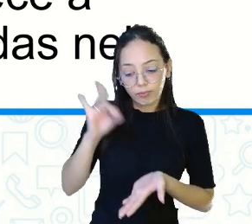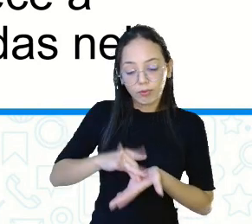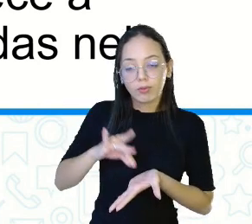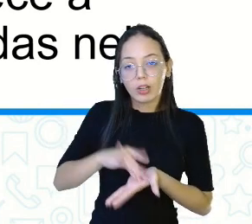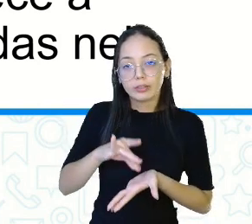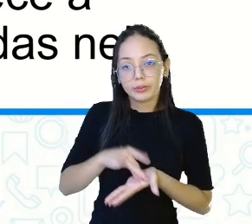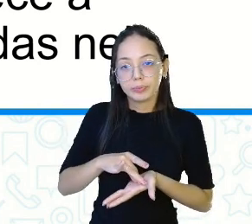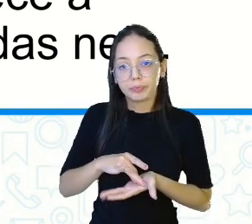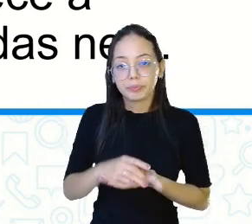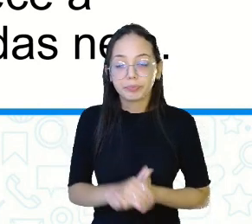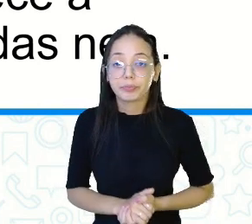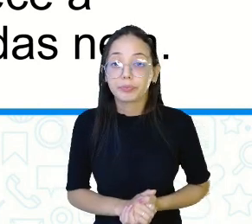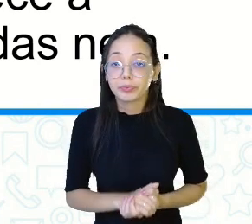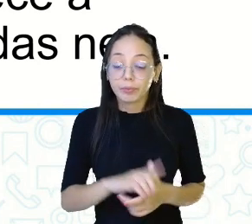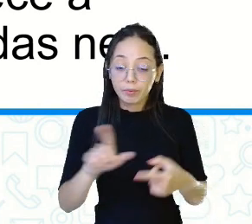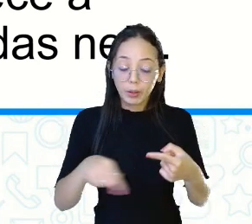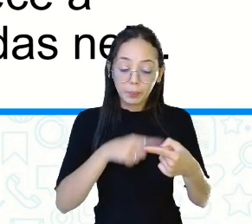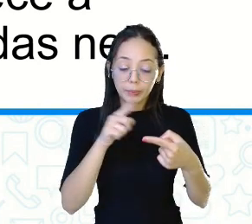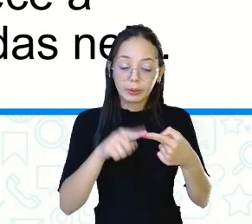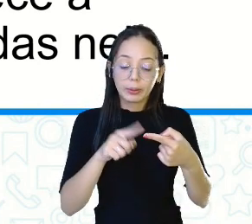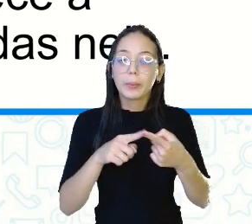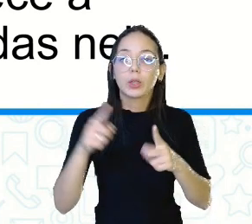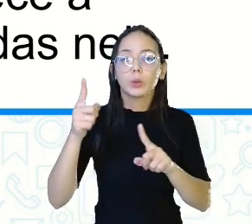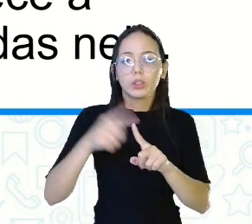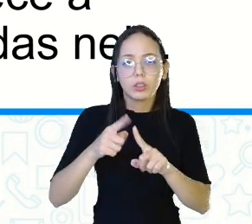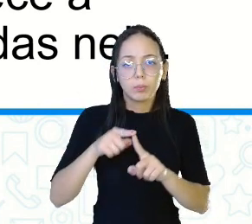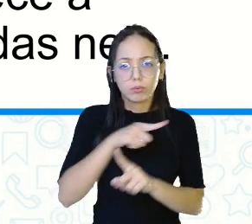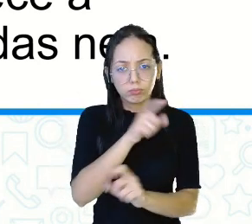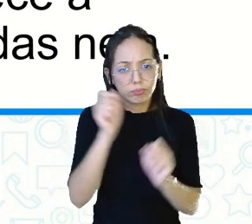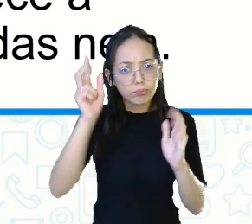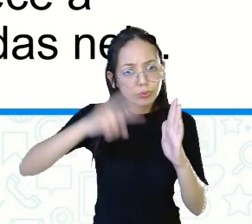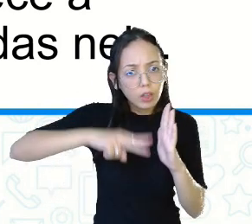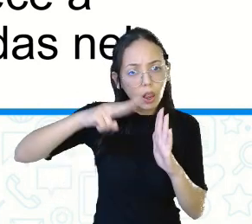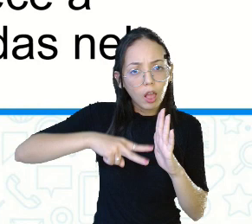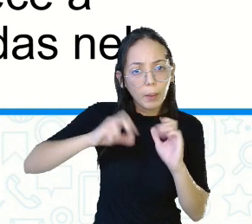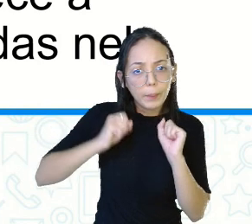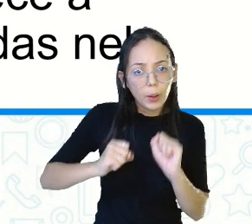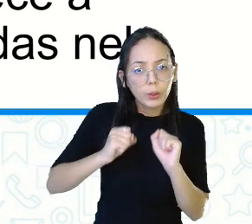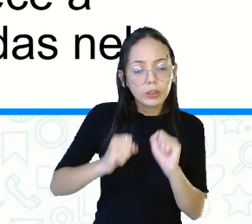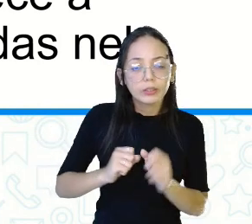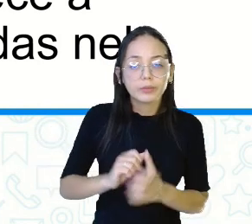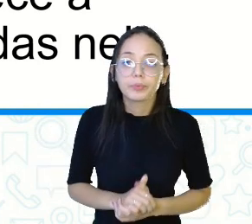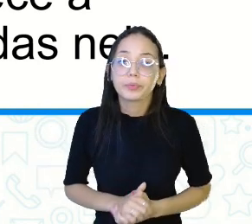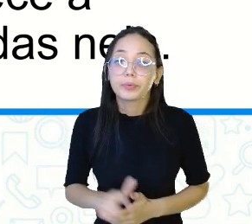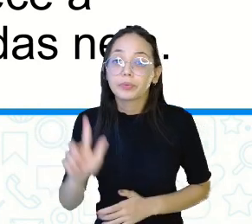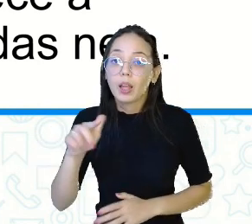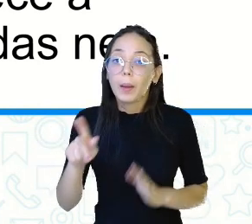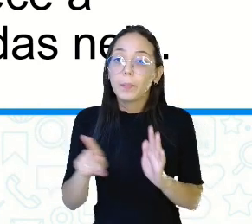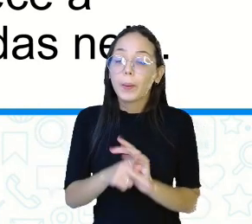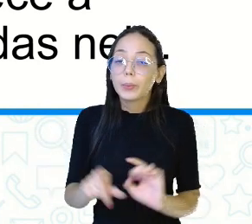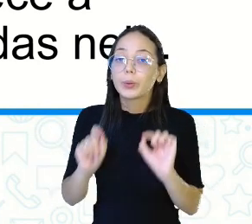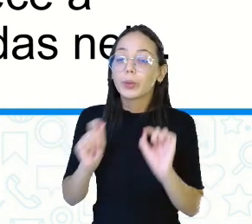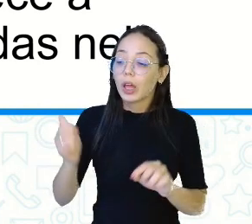tá certo? Então, o primeiro tipo que está aí, você pode ler para mim, por favor? É o narrador